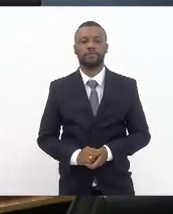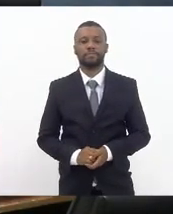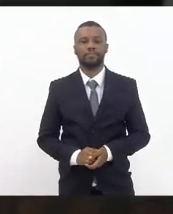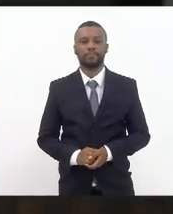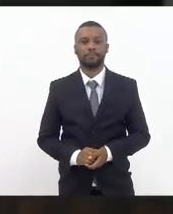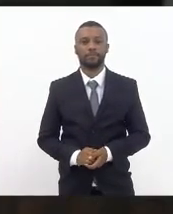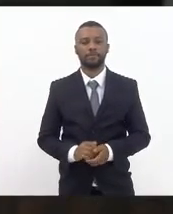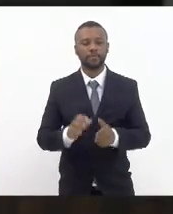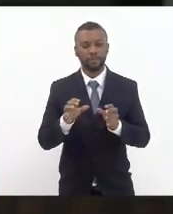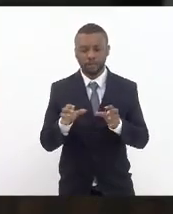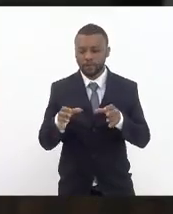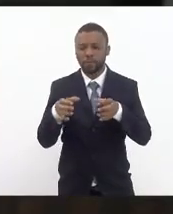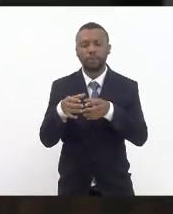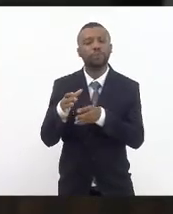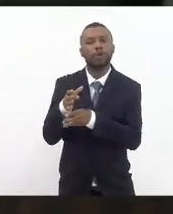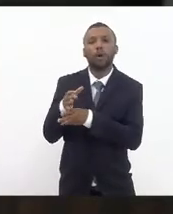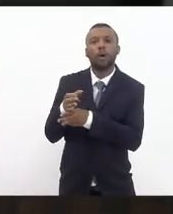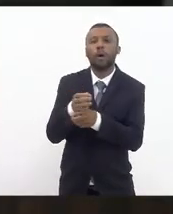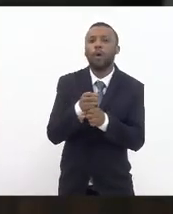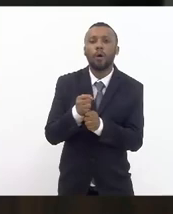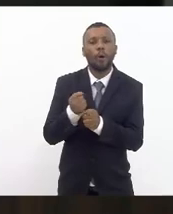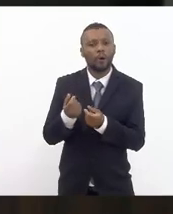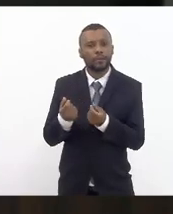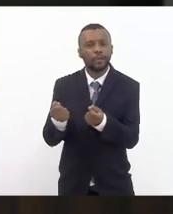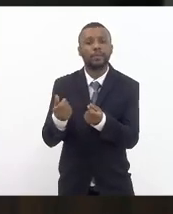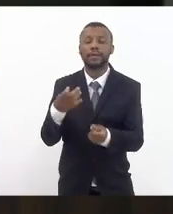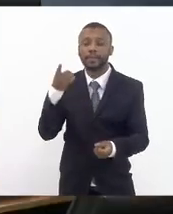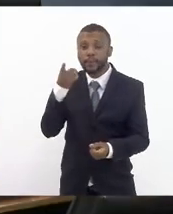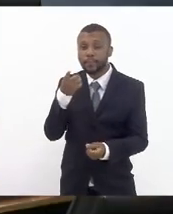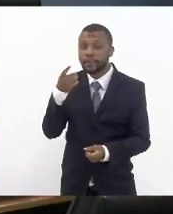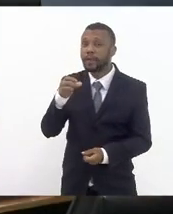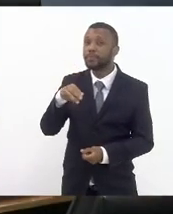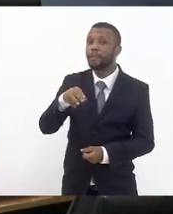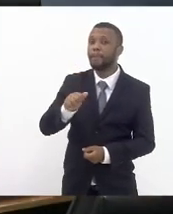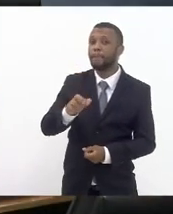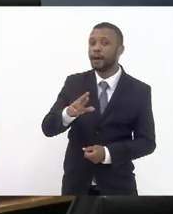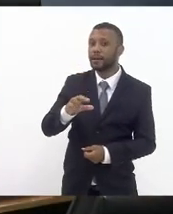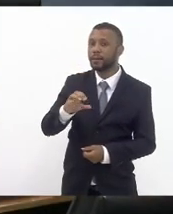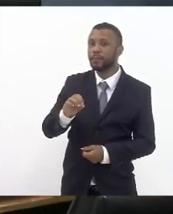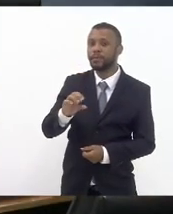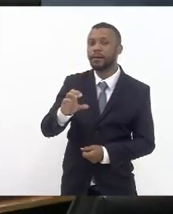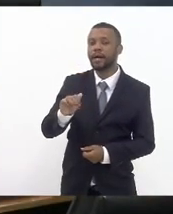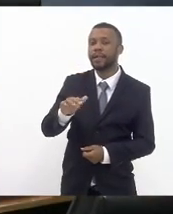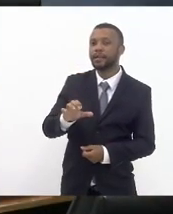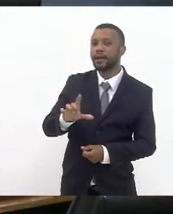Pela Comissão de Orçamento, deputado Márcio Canella.